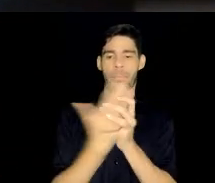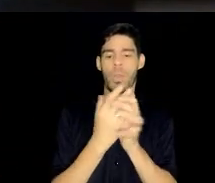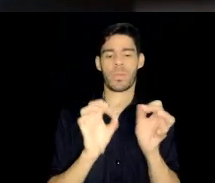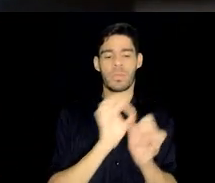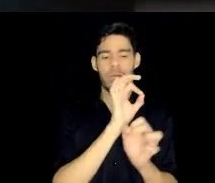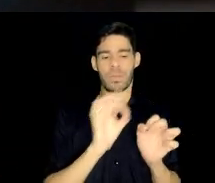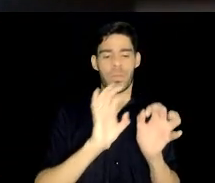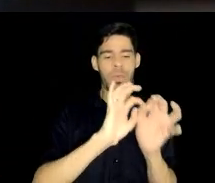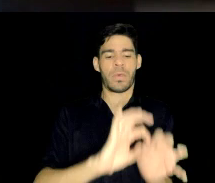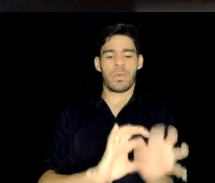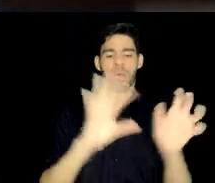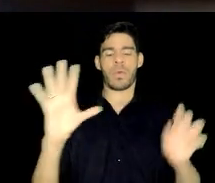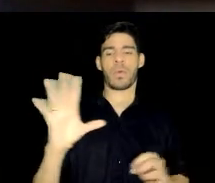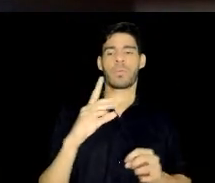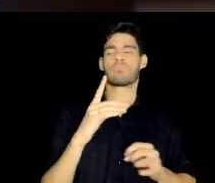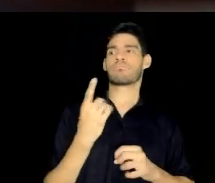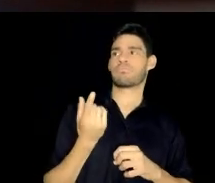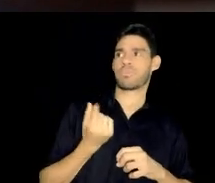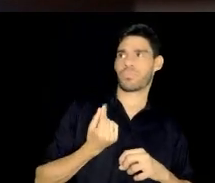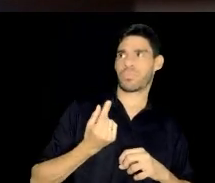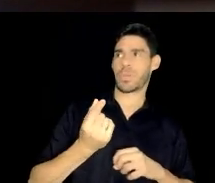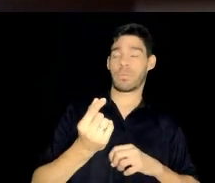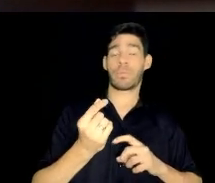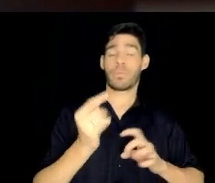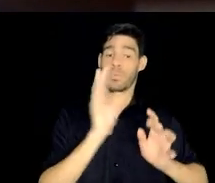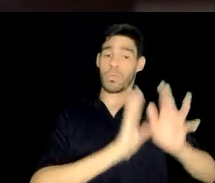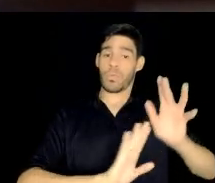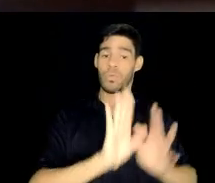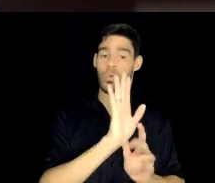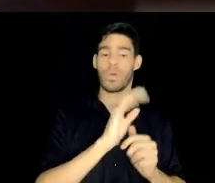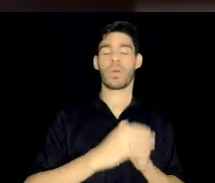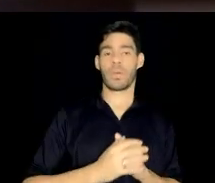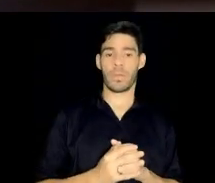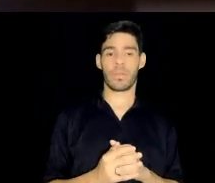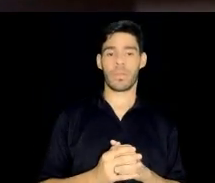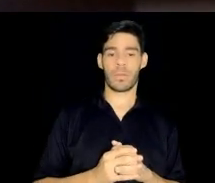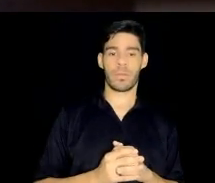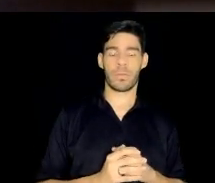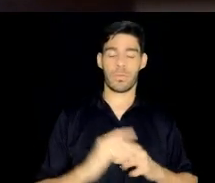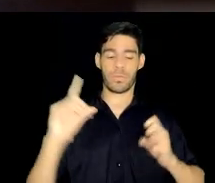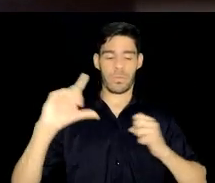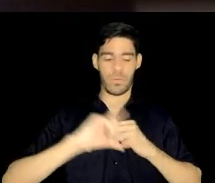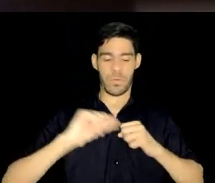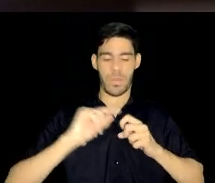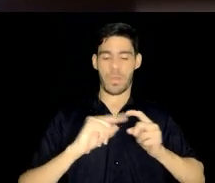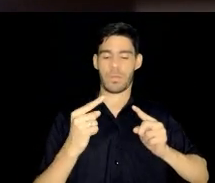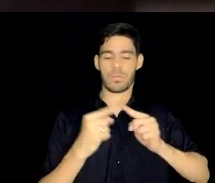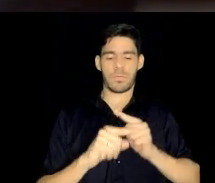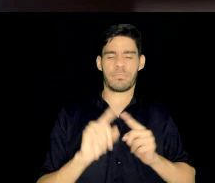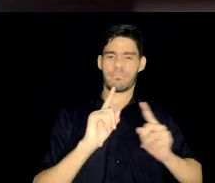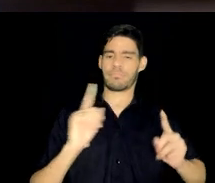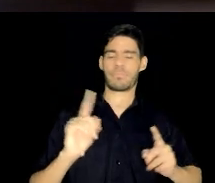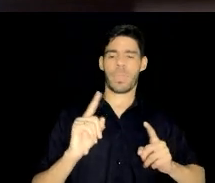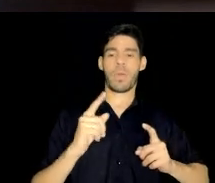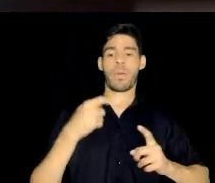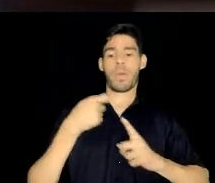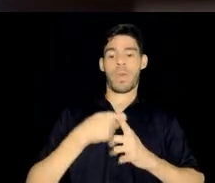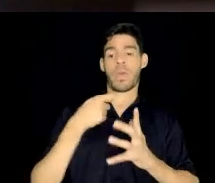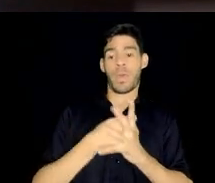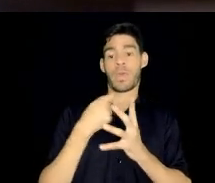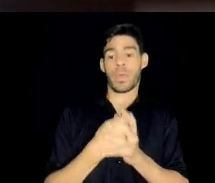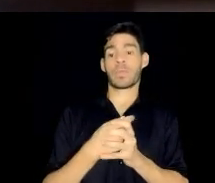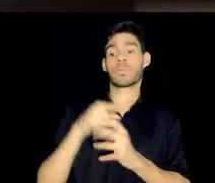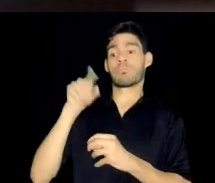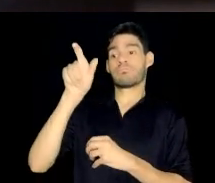processo judicial a indisponibilidade de ativos financeiros. Cuidado! O artigo não é draconiano, porque exige